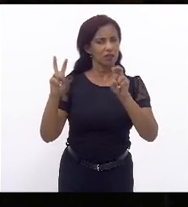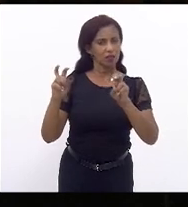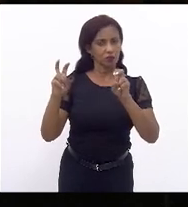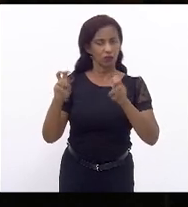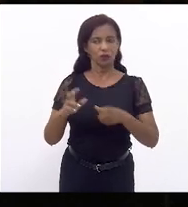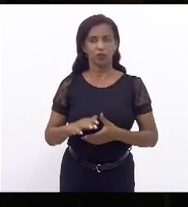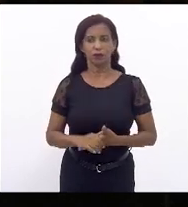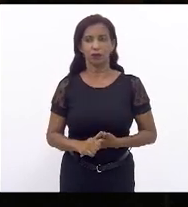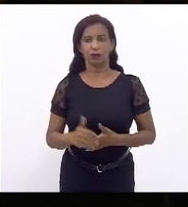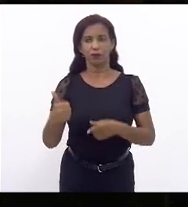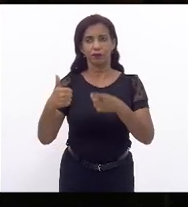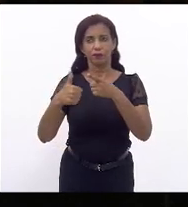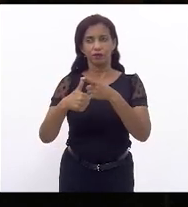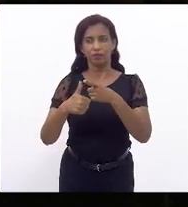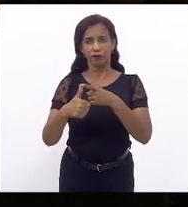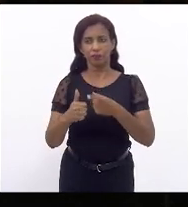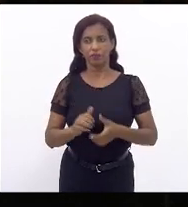sensíveis.